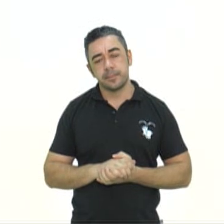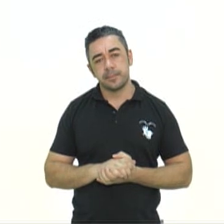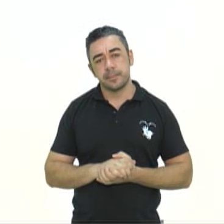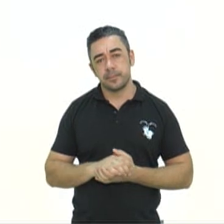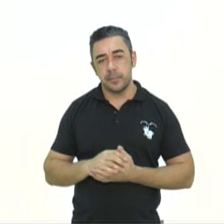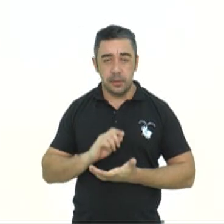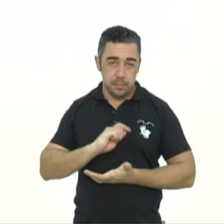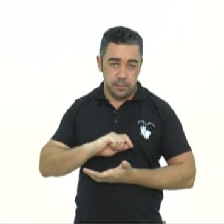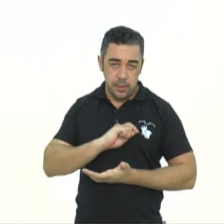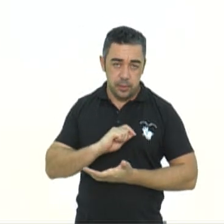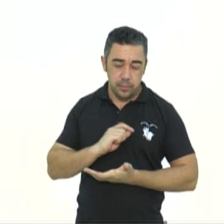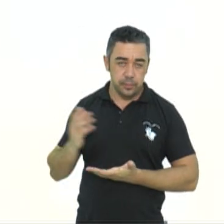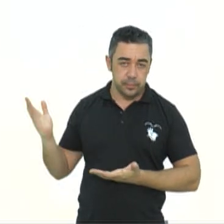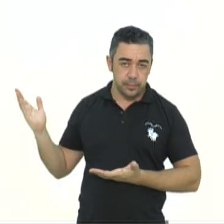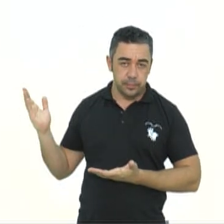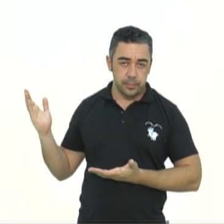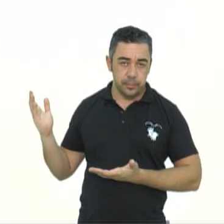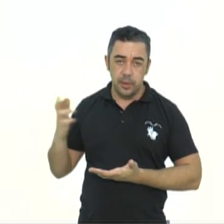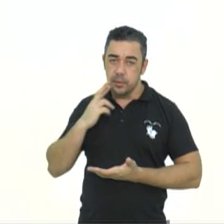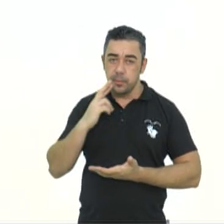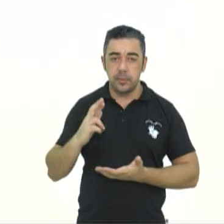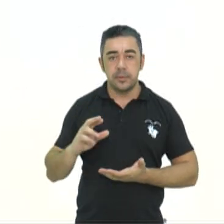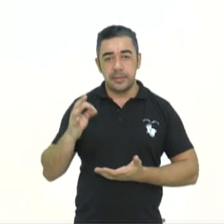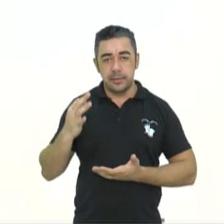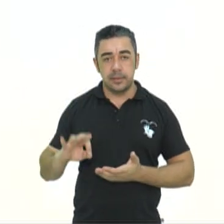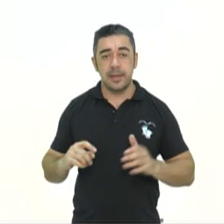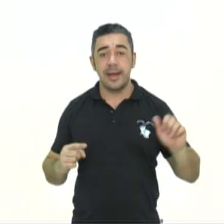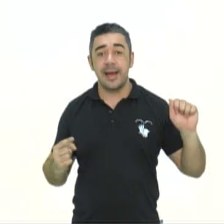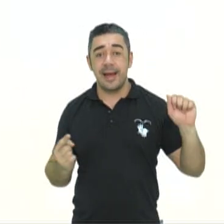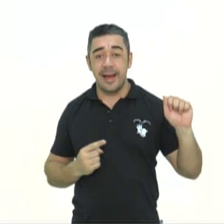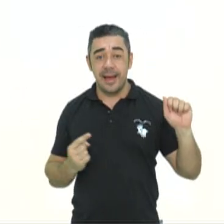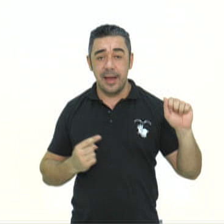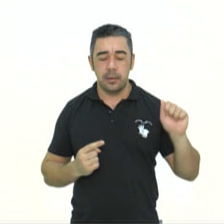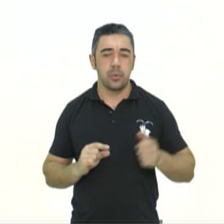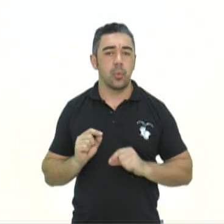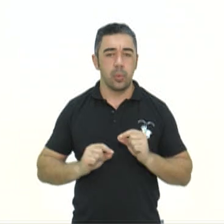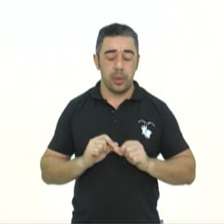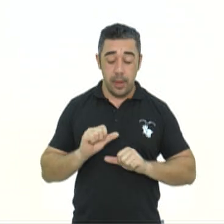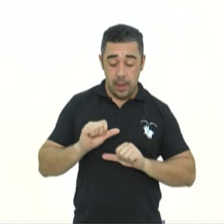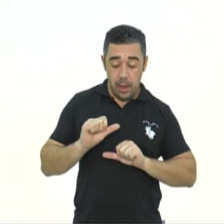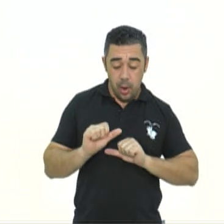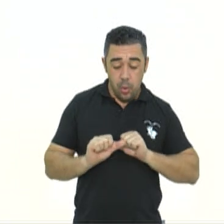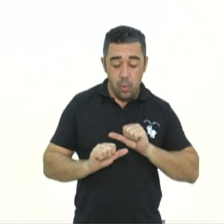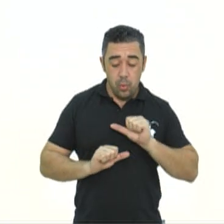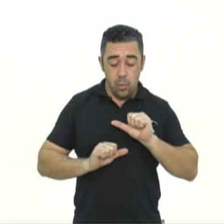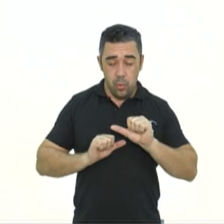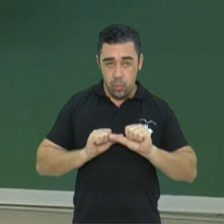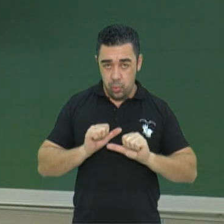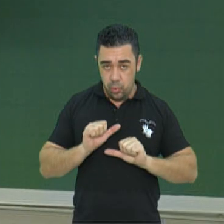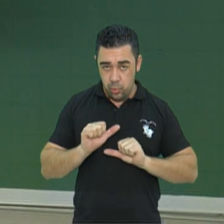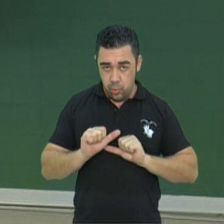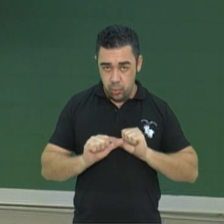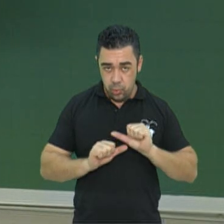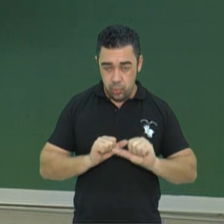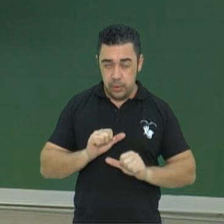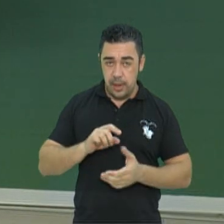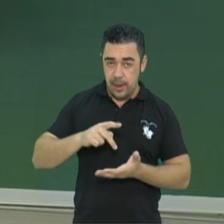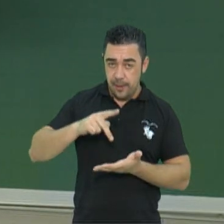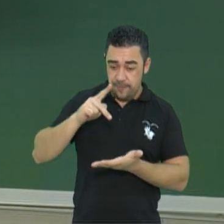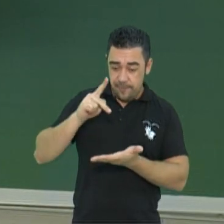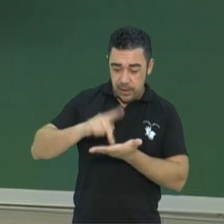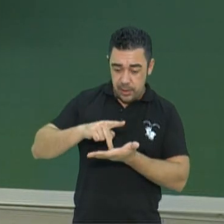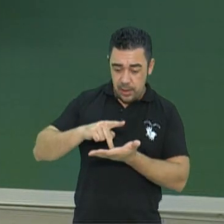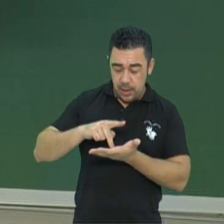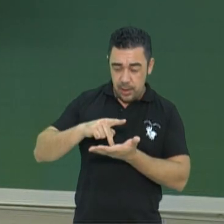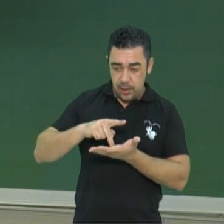es correcto afirmar que, letra A, es la alteración, né, muda, altera a realidade,